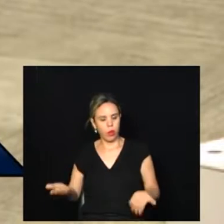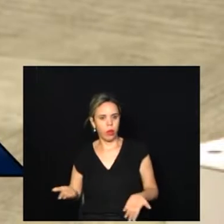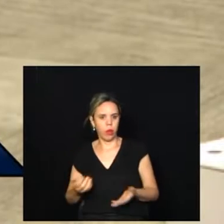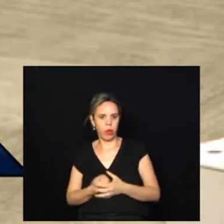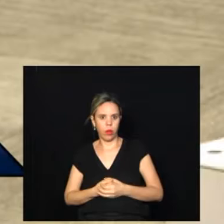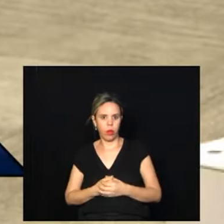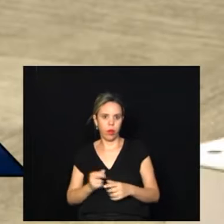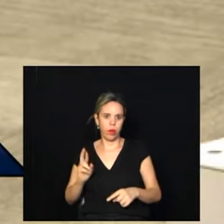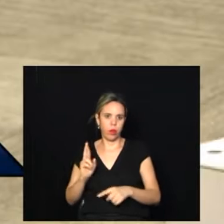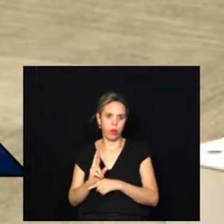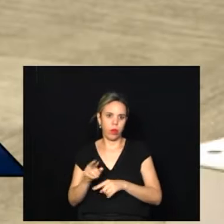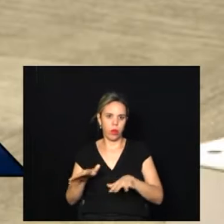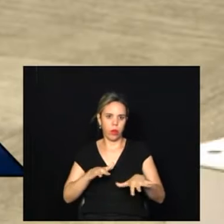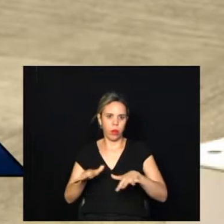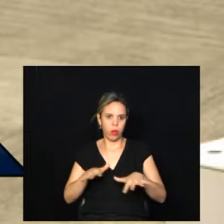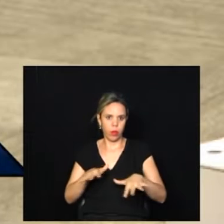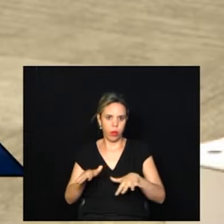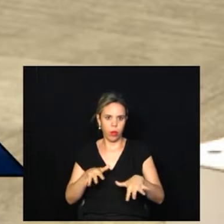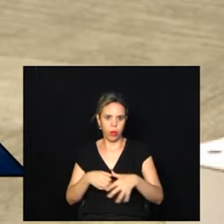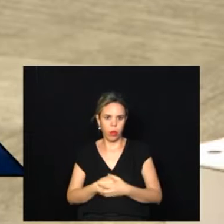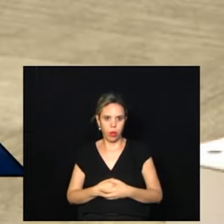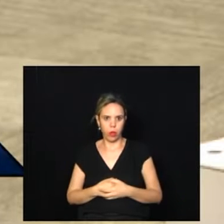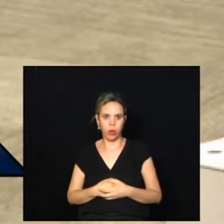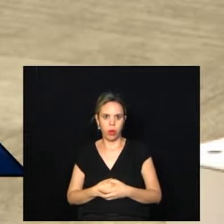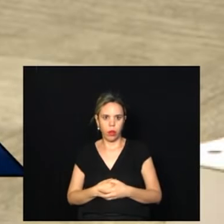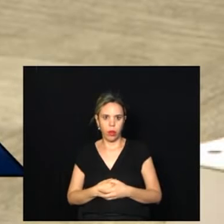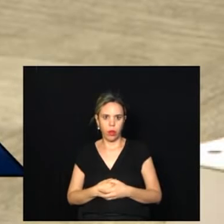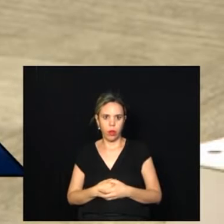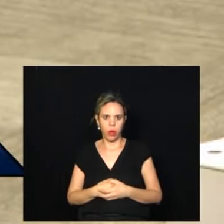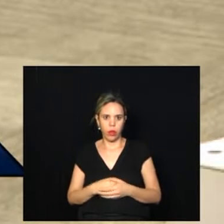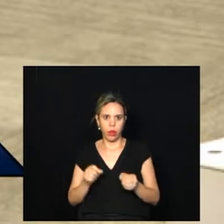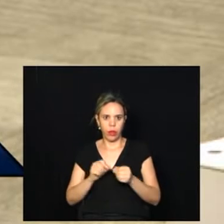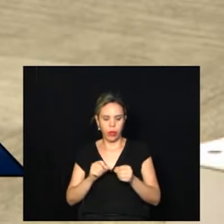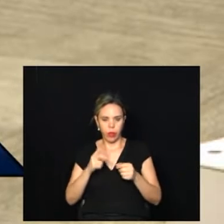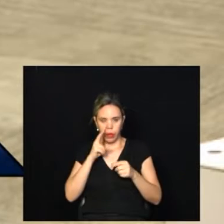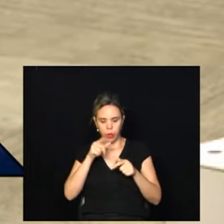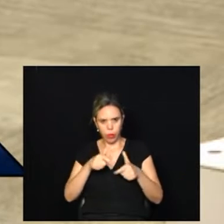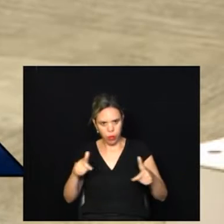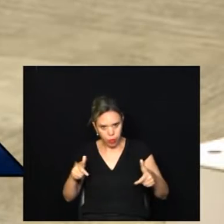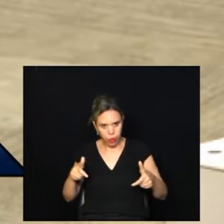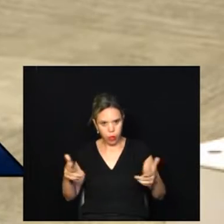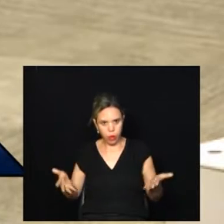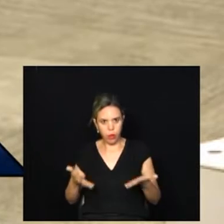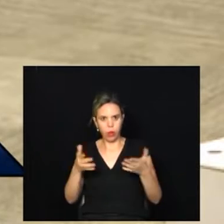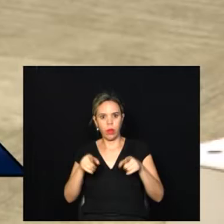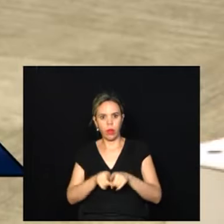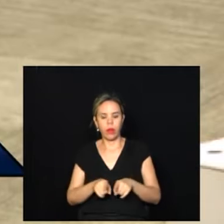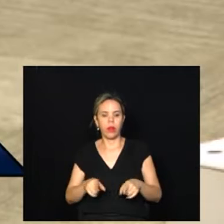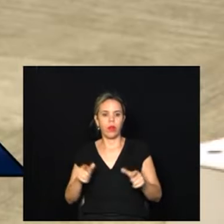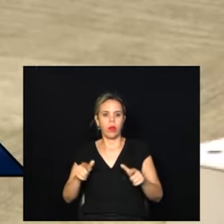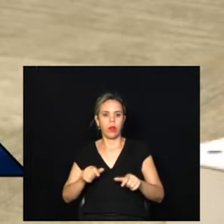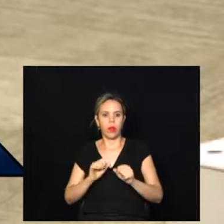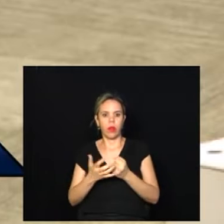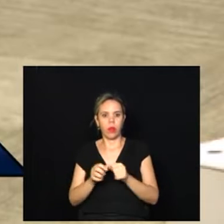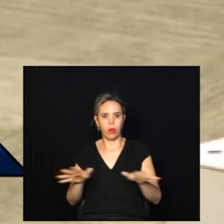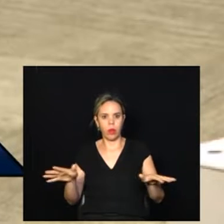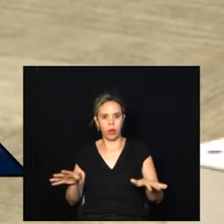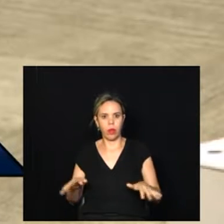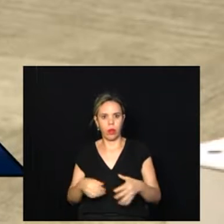e representantes de movimentos culturais que foram forte e duramente impactados na pandemia